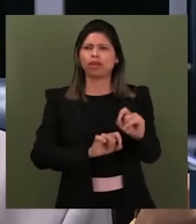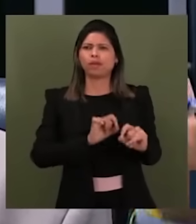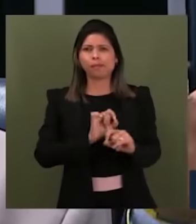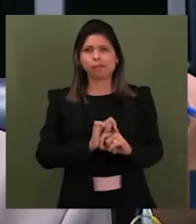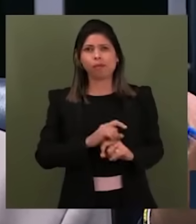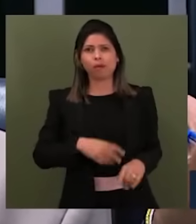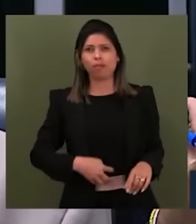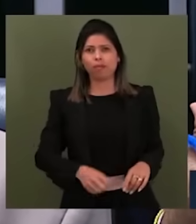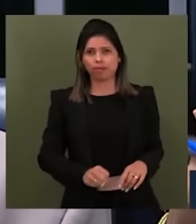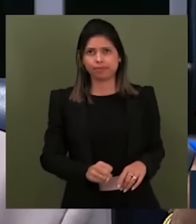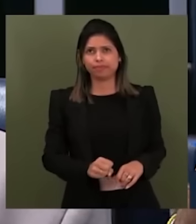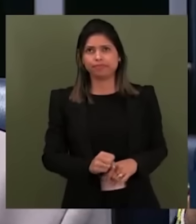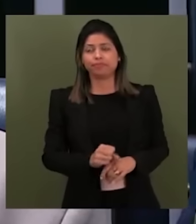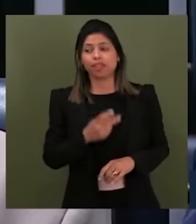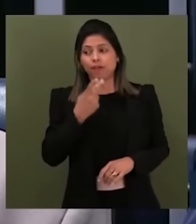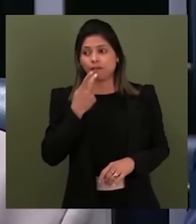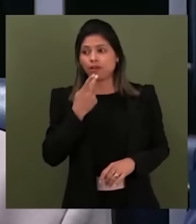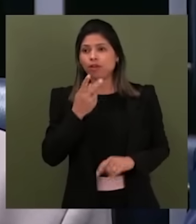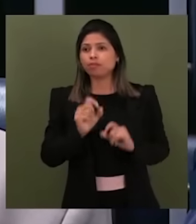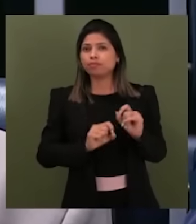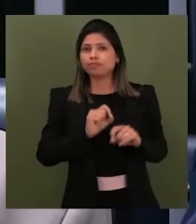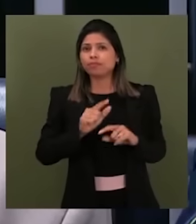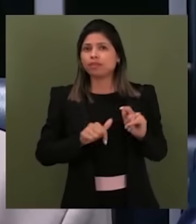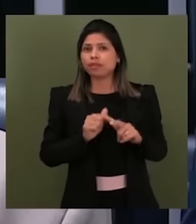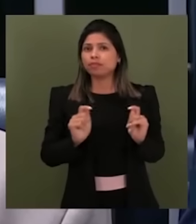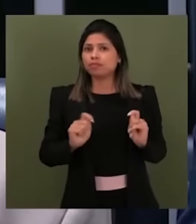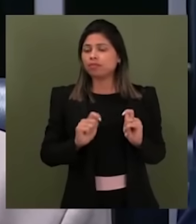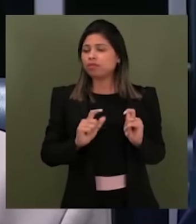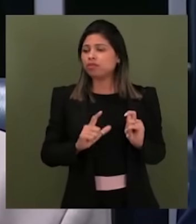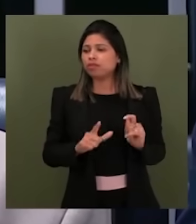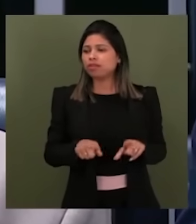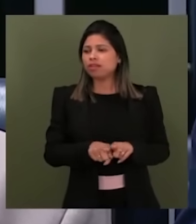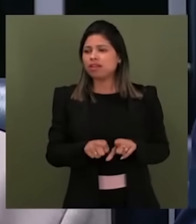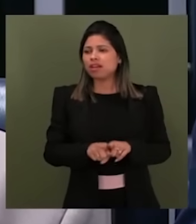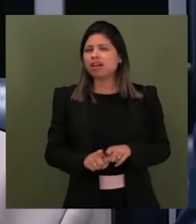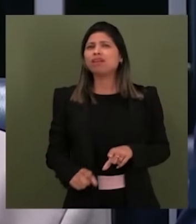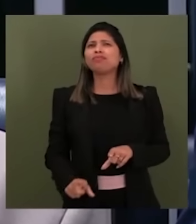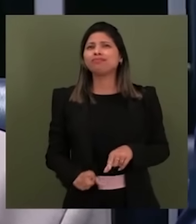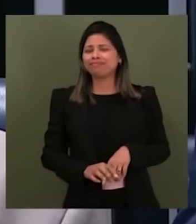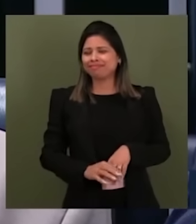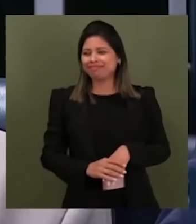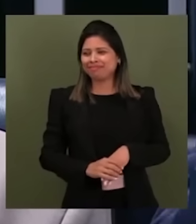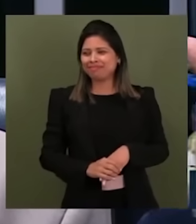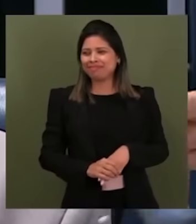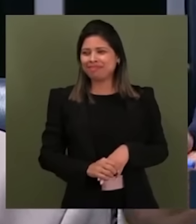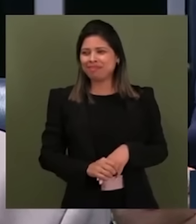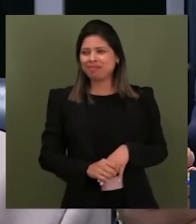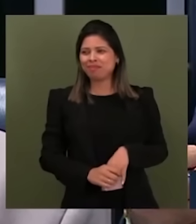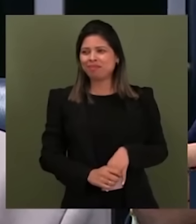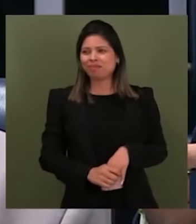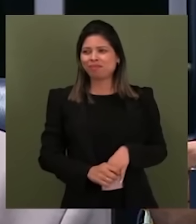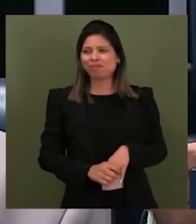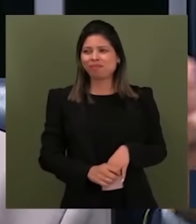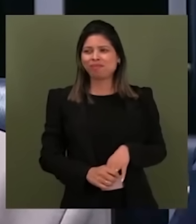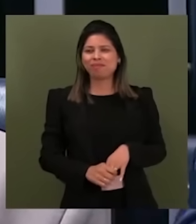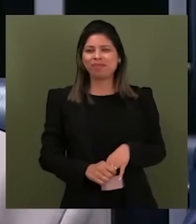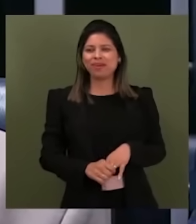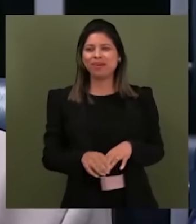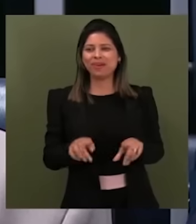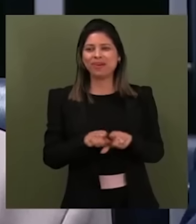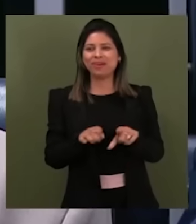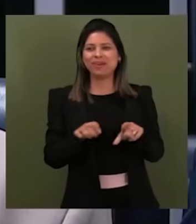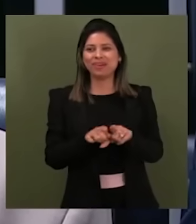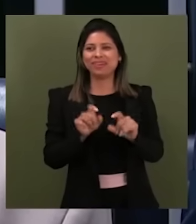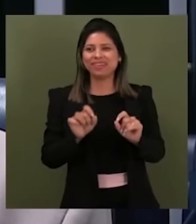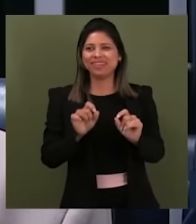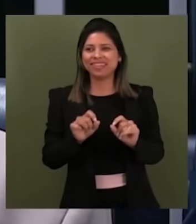isso, acordar as pessoas para o risco que a gente estava naquele momento. E, inclusive, o outro candidato, que foi o Bolsonaro, que estava